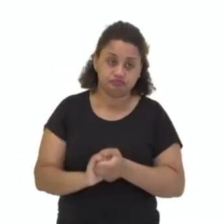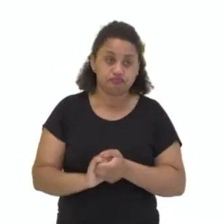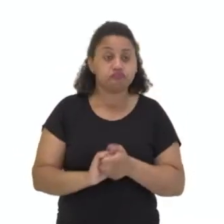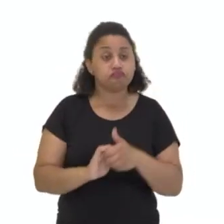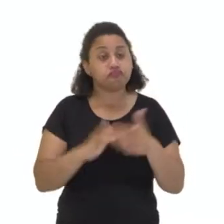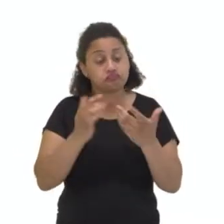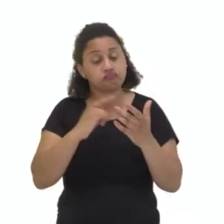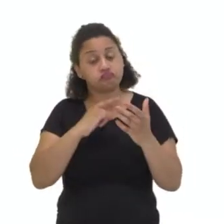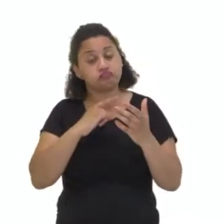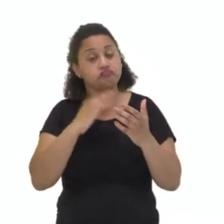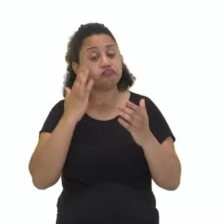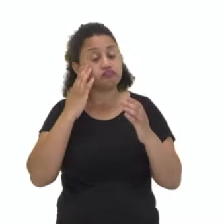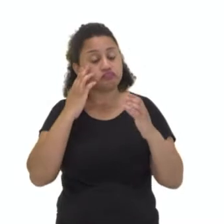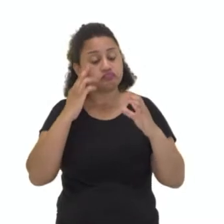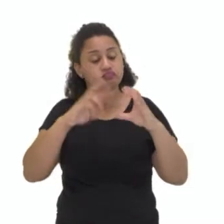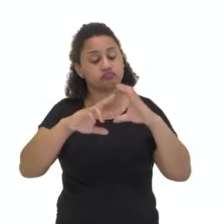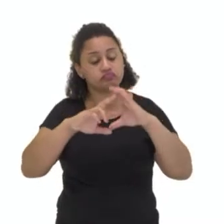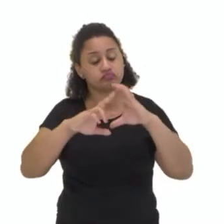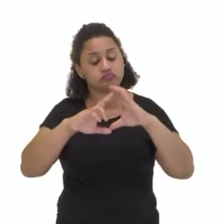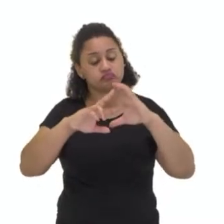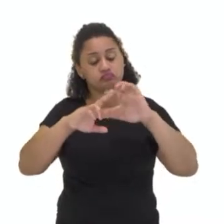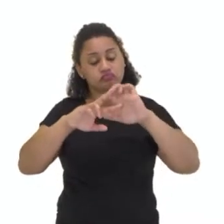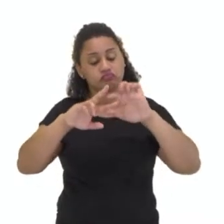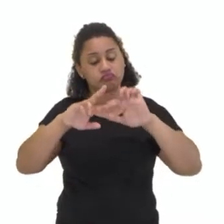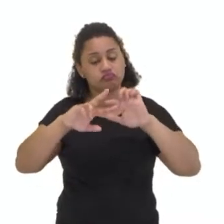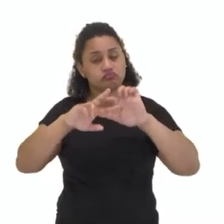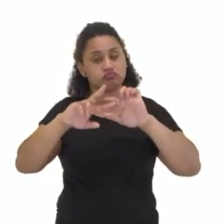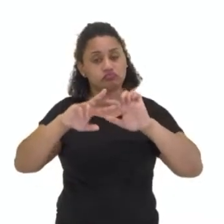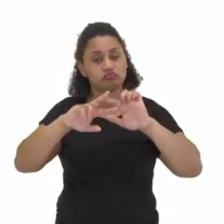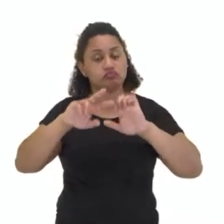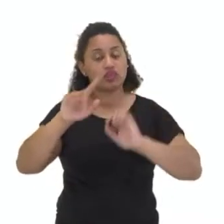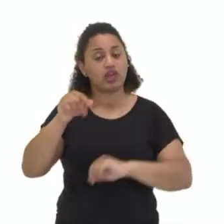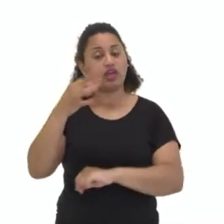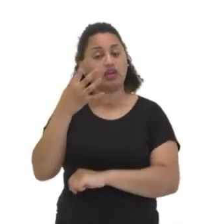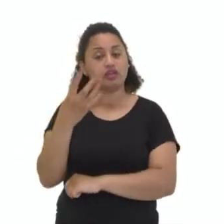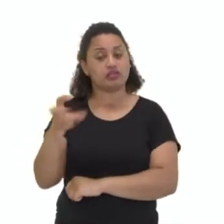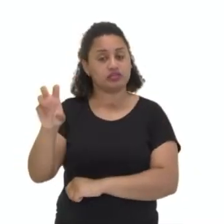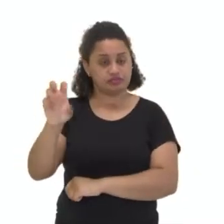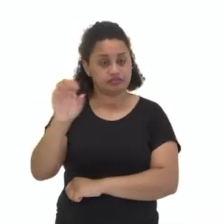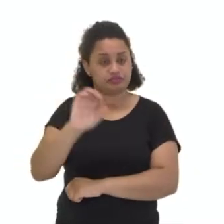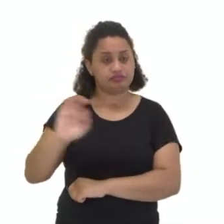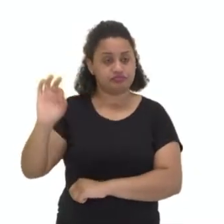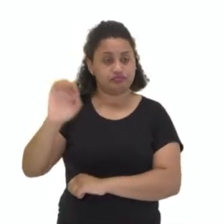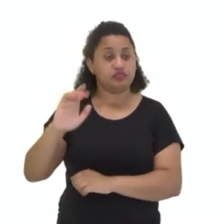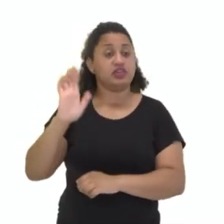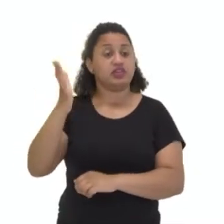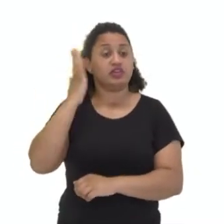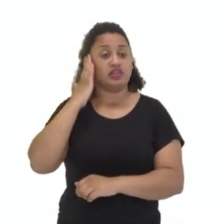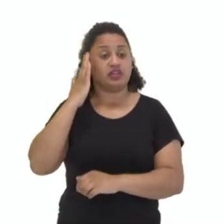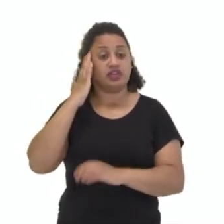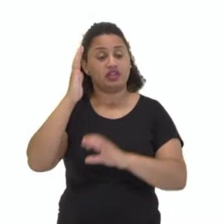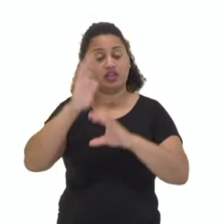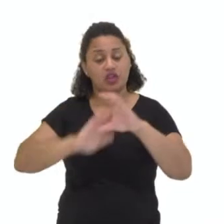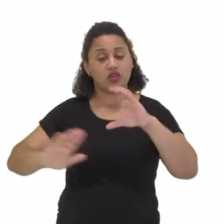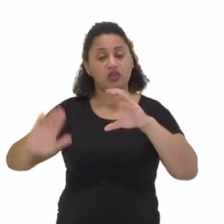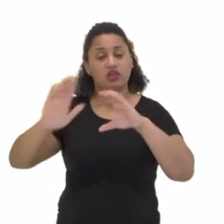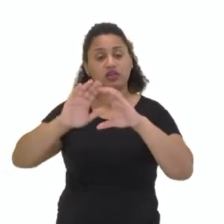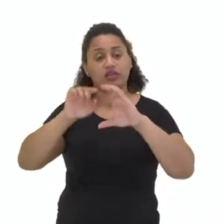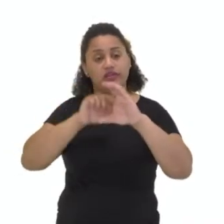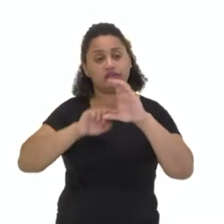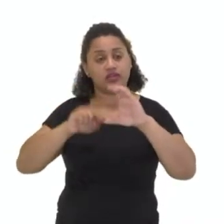ângulo desse setor é 45 graus. Eu já encontrei a área total do meu círculo, que é